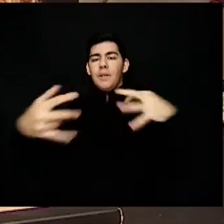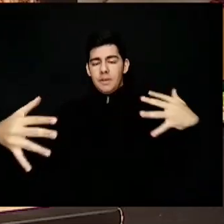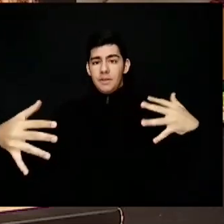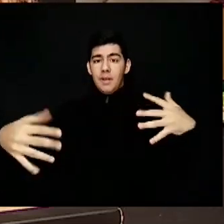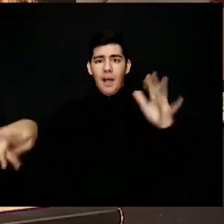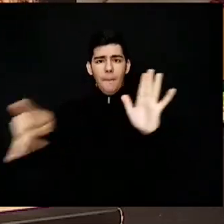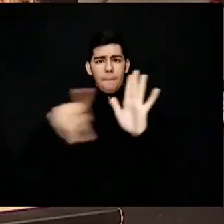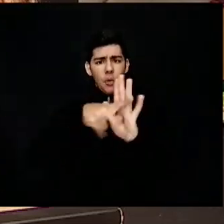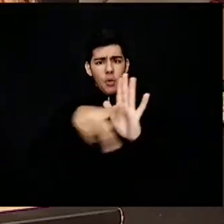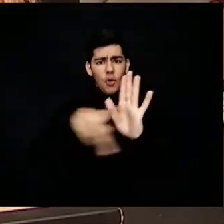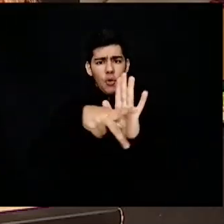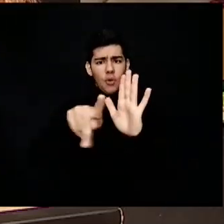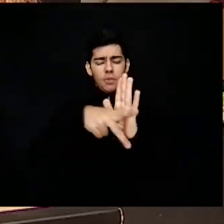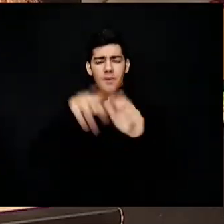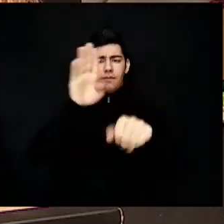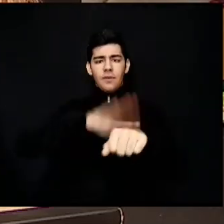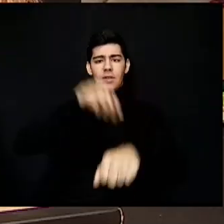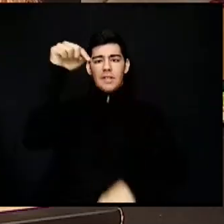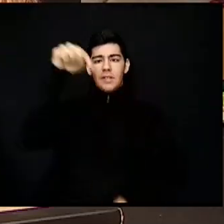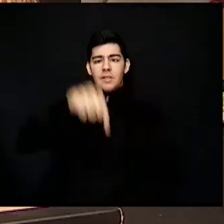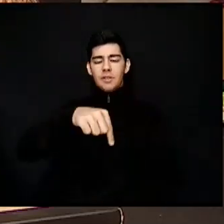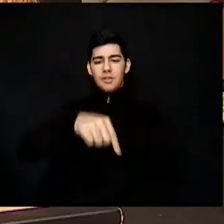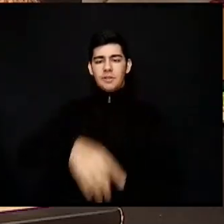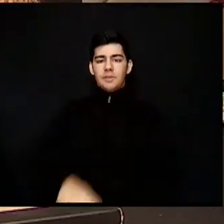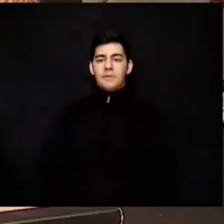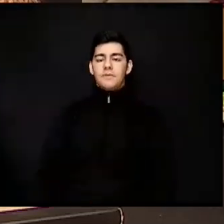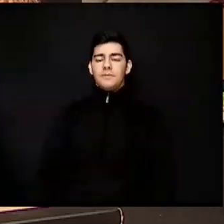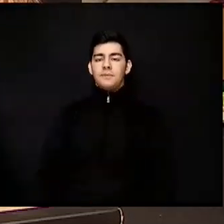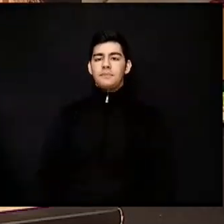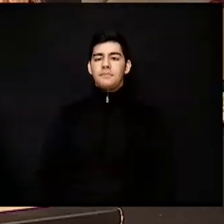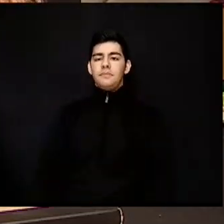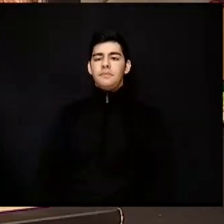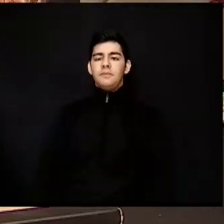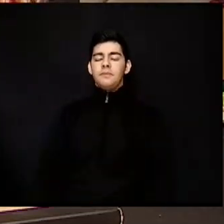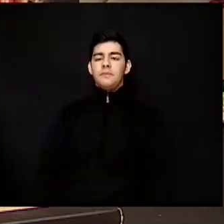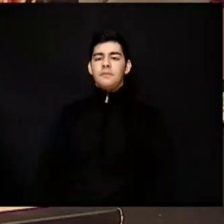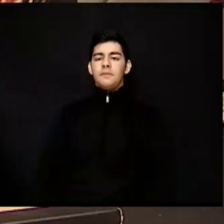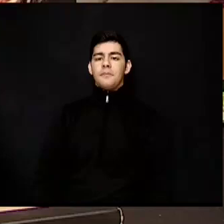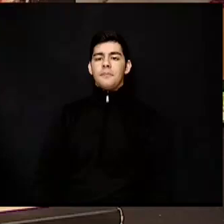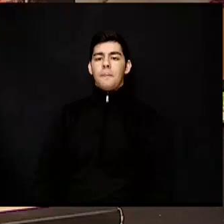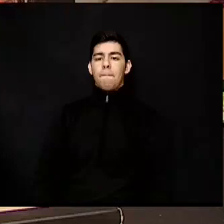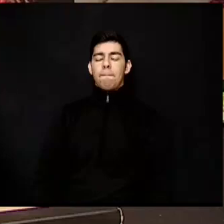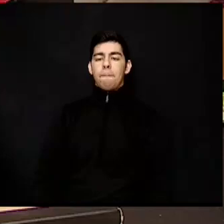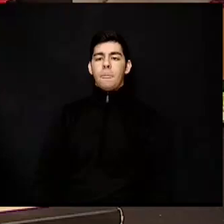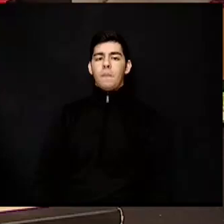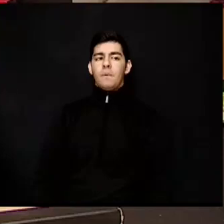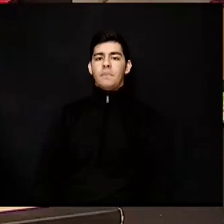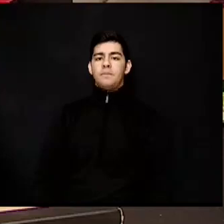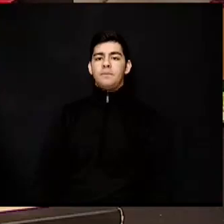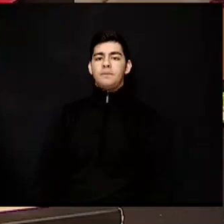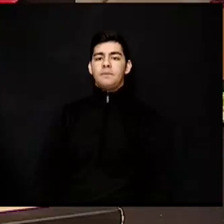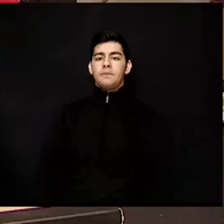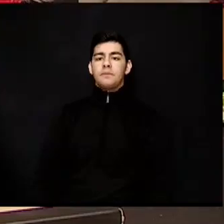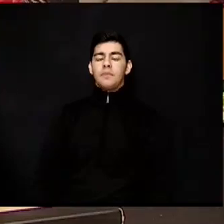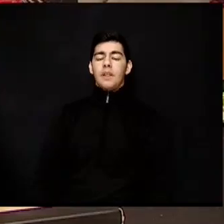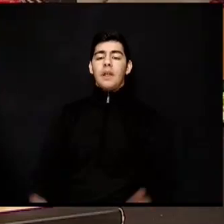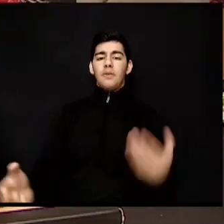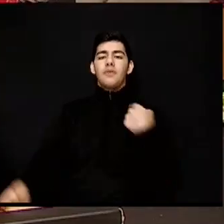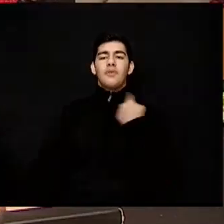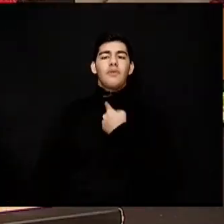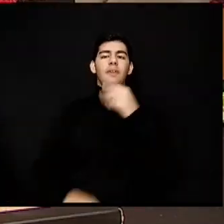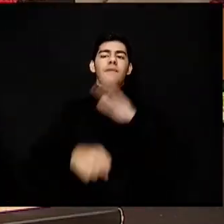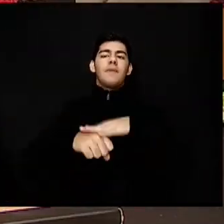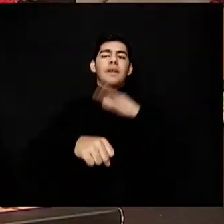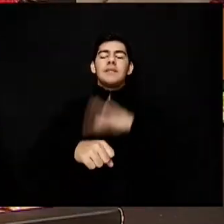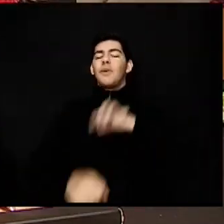personalizada. Deixa eu abrir aqui, deixar ela aqui do ladinho e a gente vai fazer um brinquinho pra combinar. Sim.